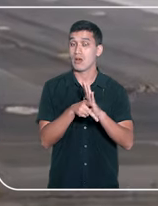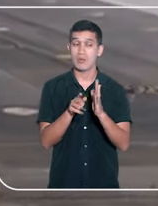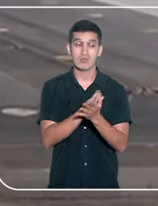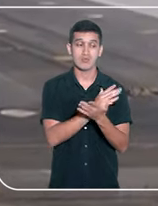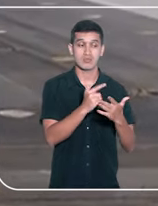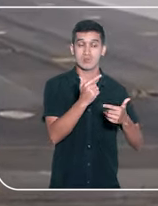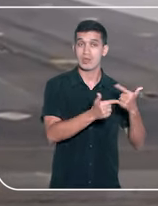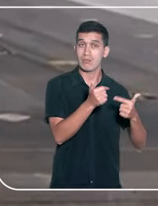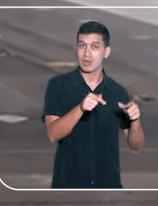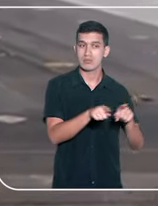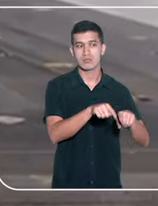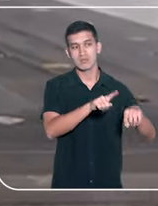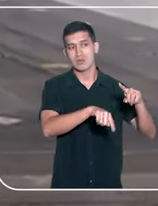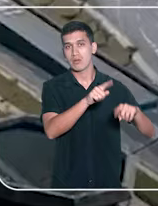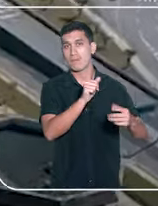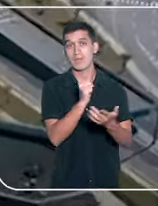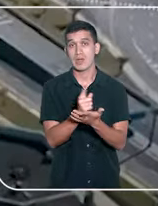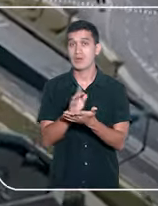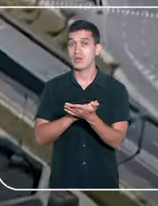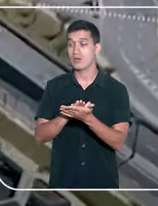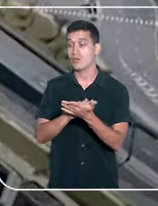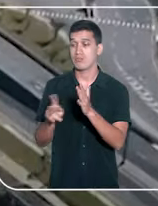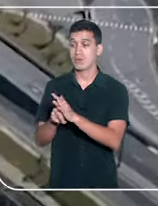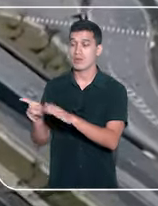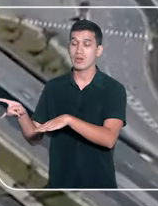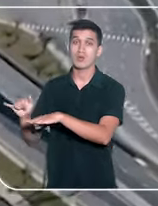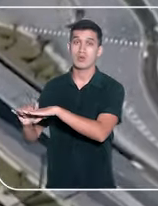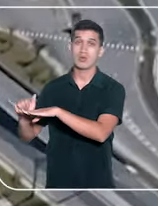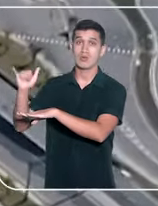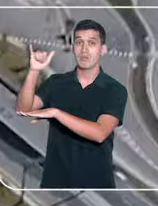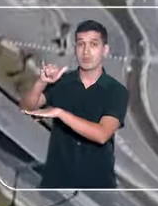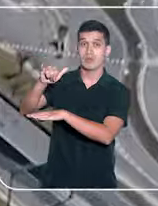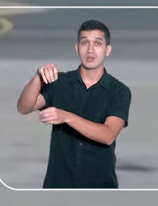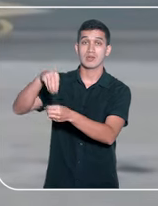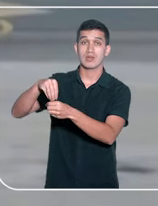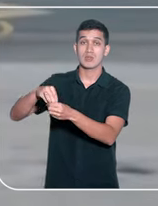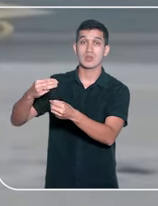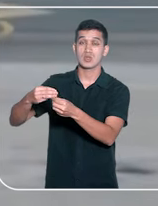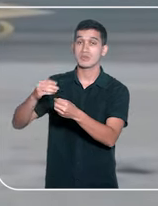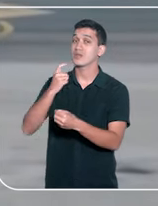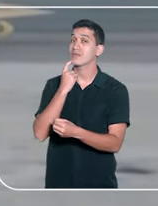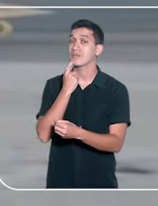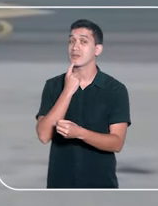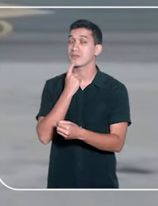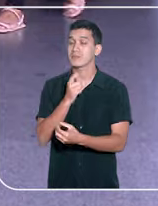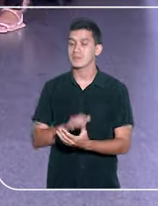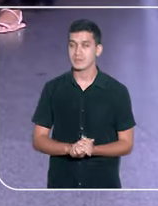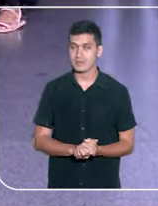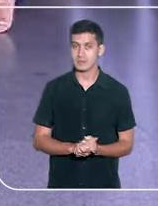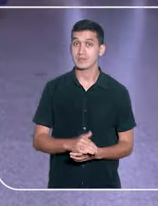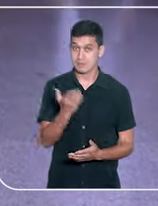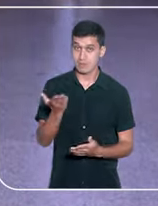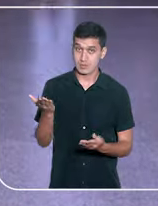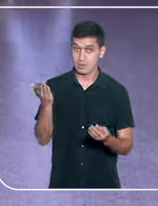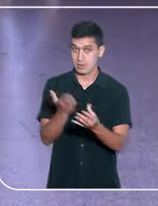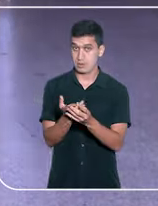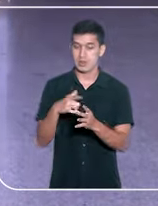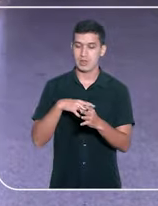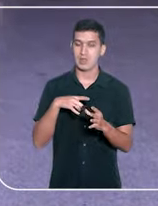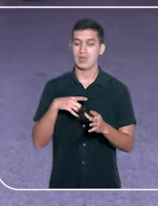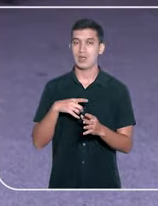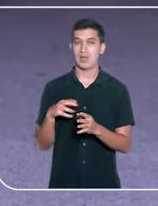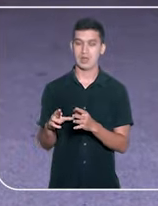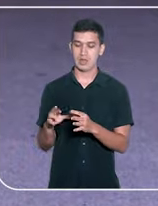materiais que não teriam sido pagos na reforma do aeroporto de Viracopos no município de Campinas em São Paulo a ação monitória foi